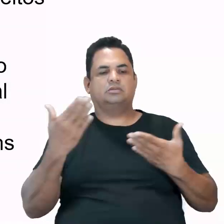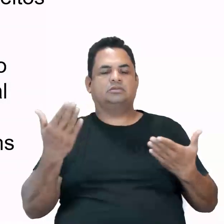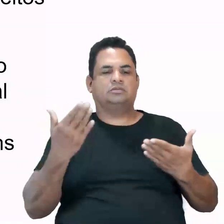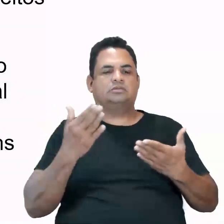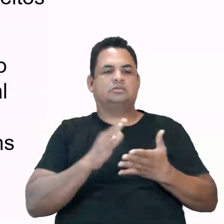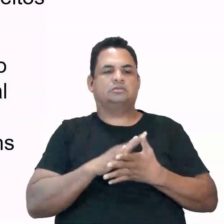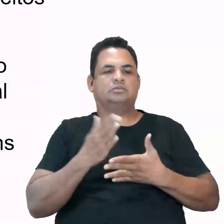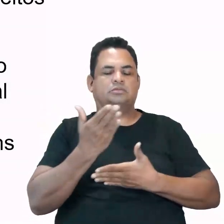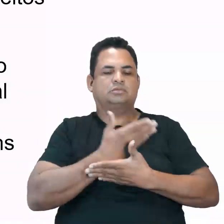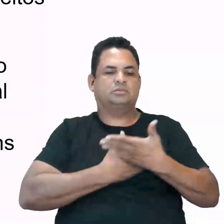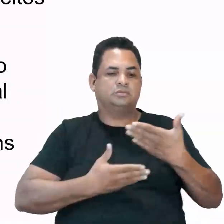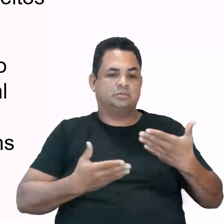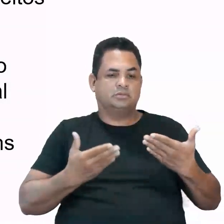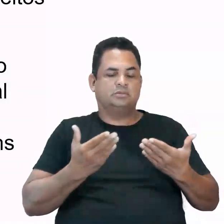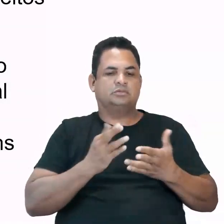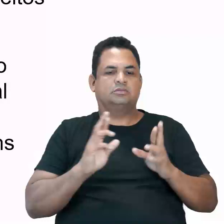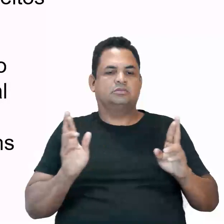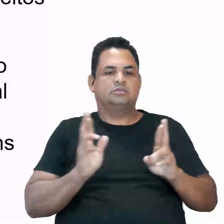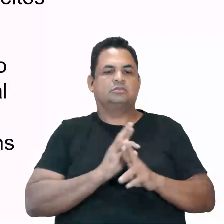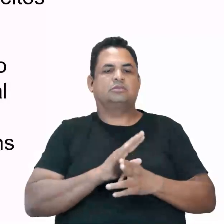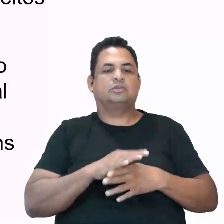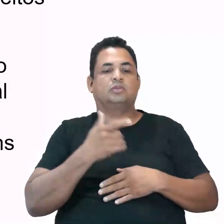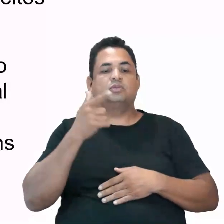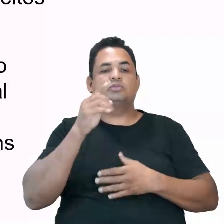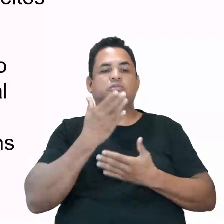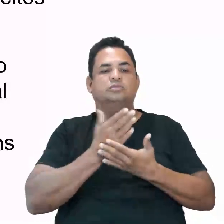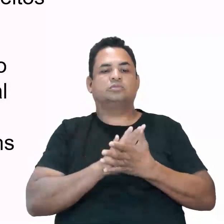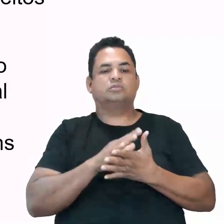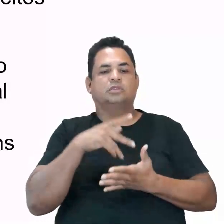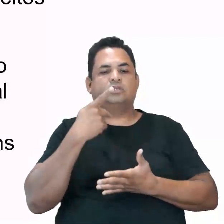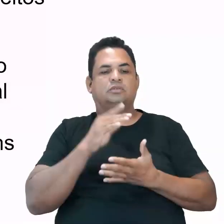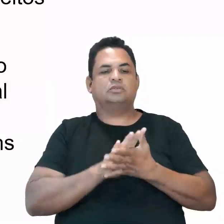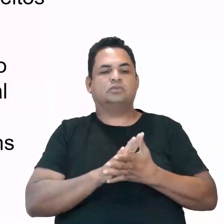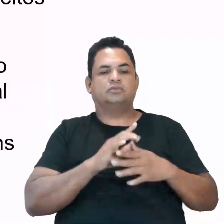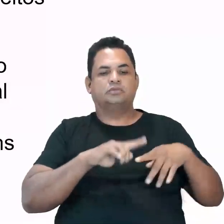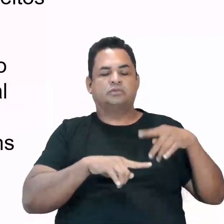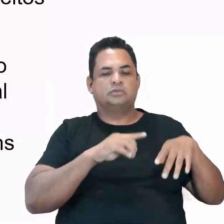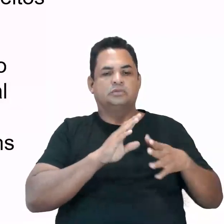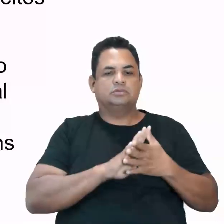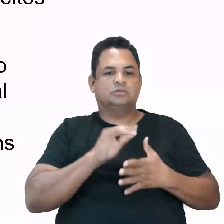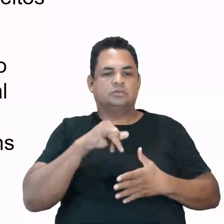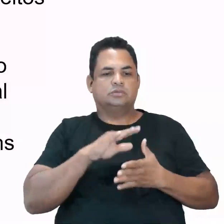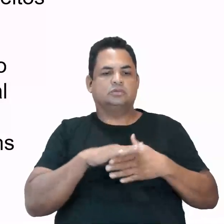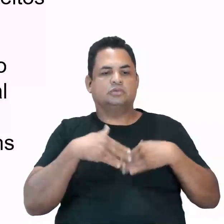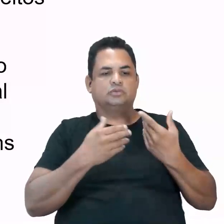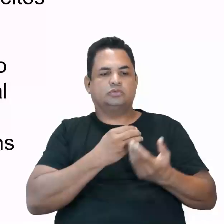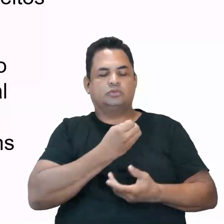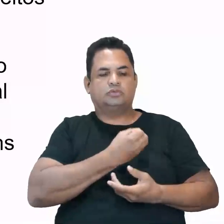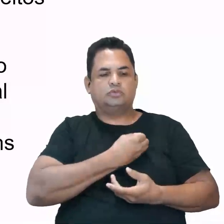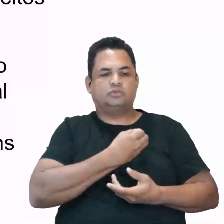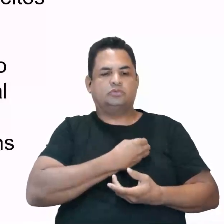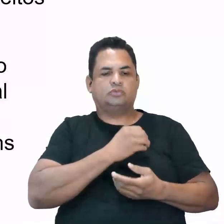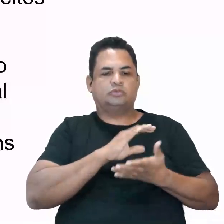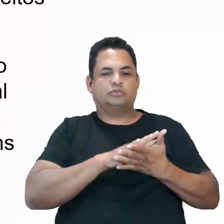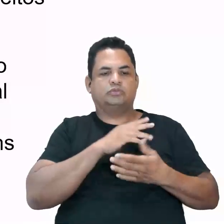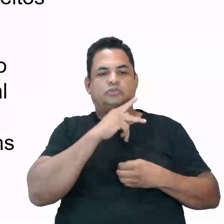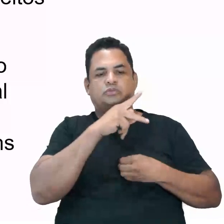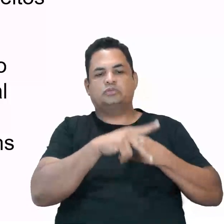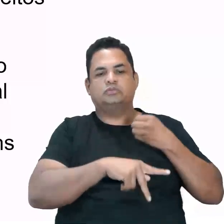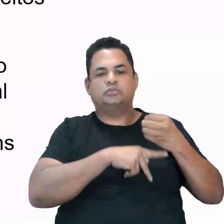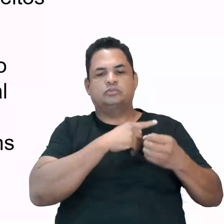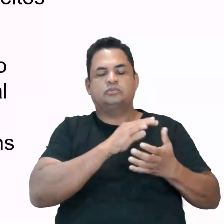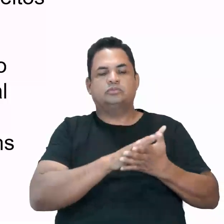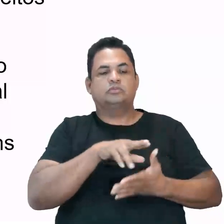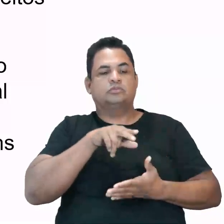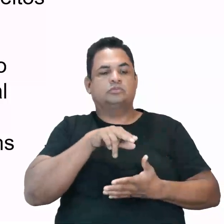interação entre eles é outro estudo. Dizemos que um corpo é neutro quando o número de prótons, carga positiva, é igual